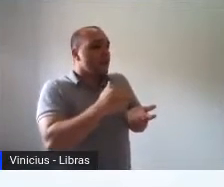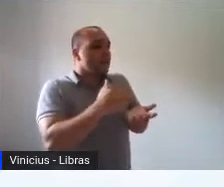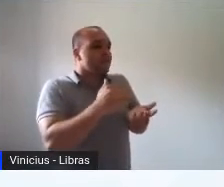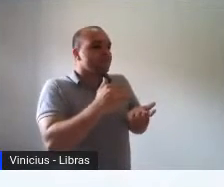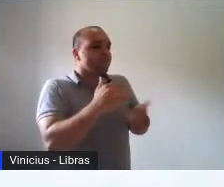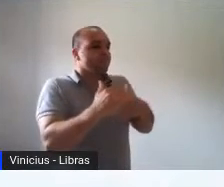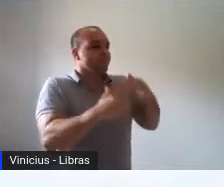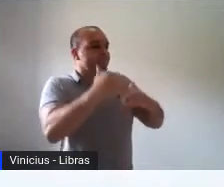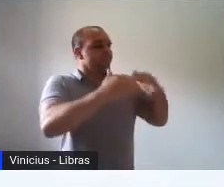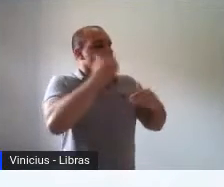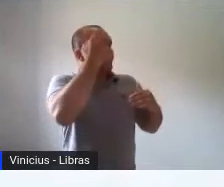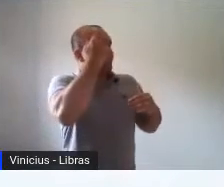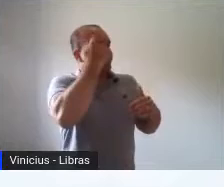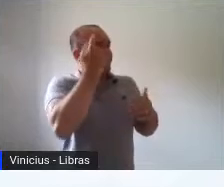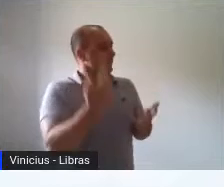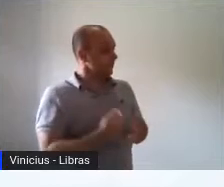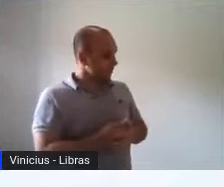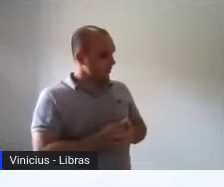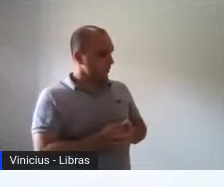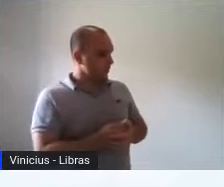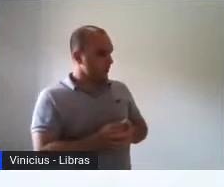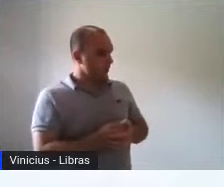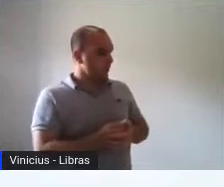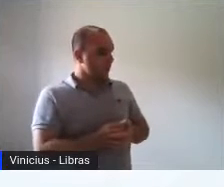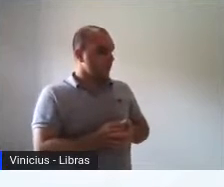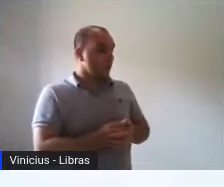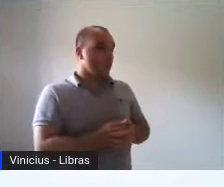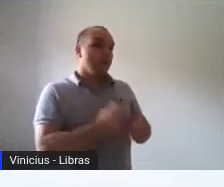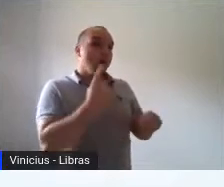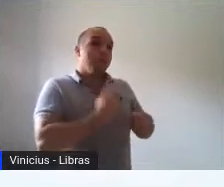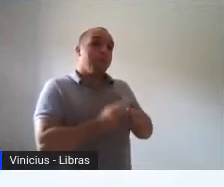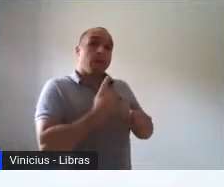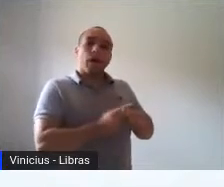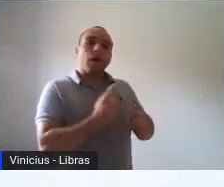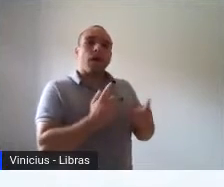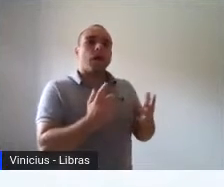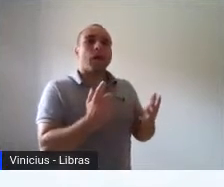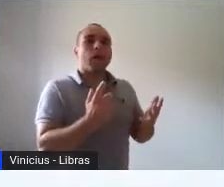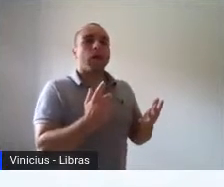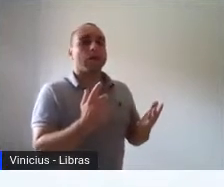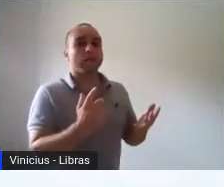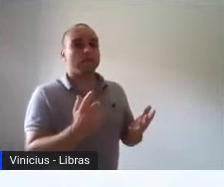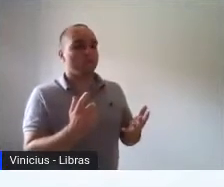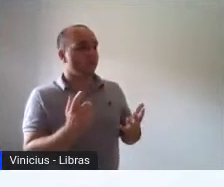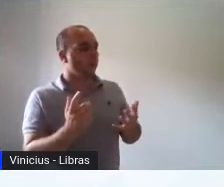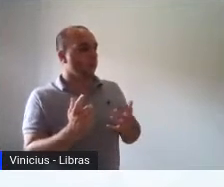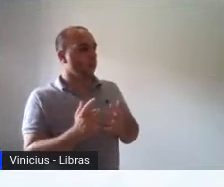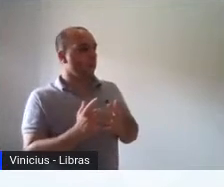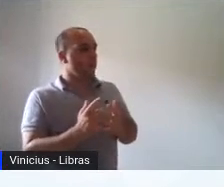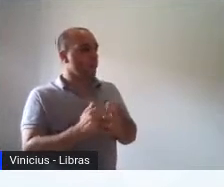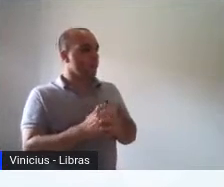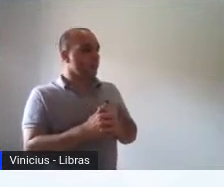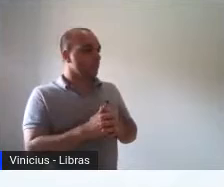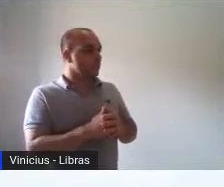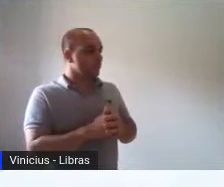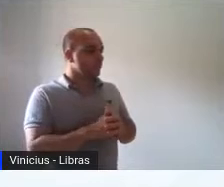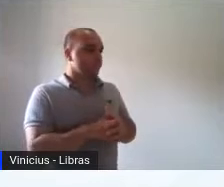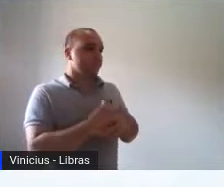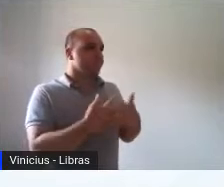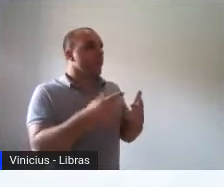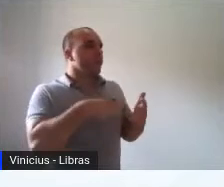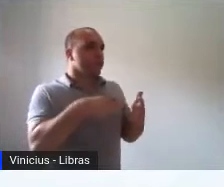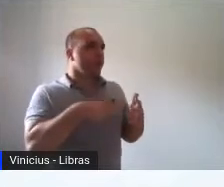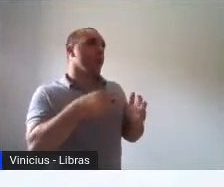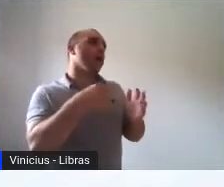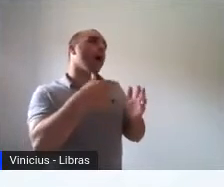partidos políticos estão provocando o STF para que vote determinada pauta. Foi assim com vacina, né, para